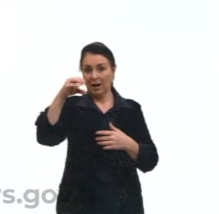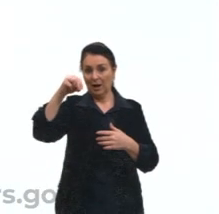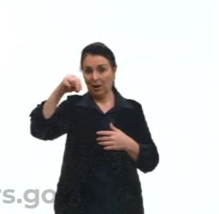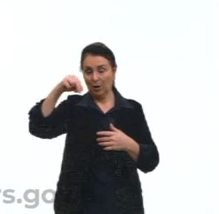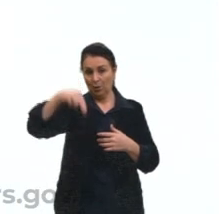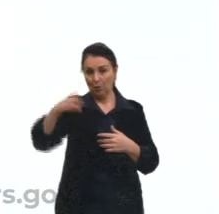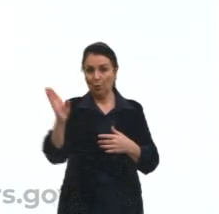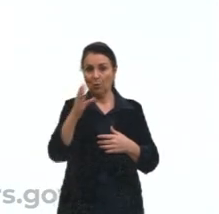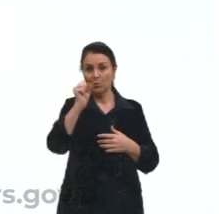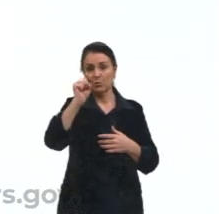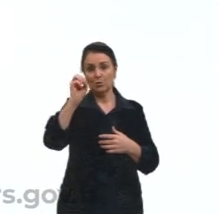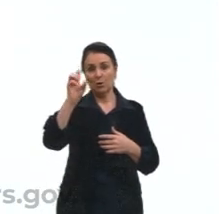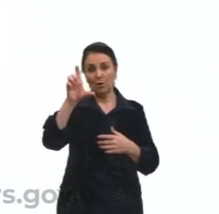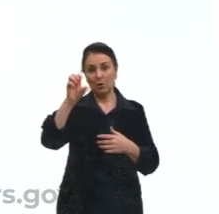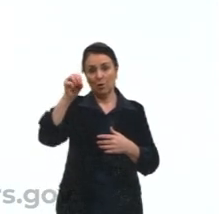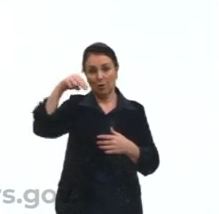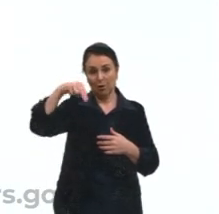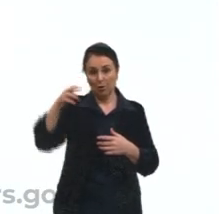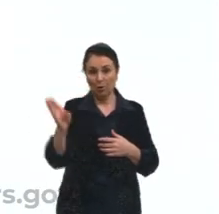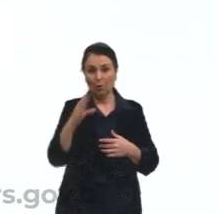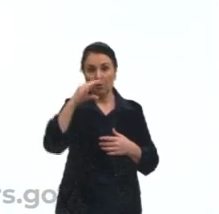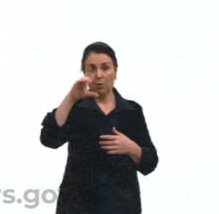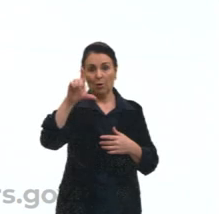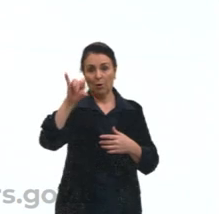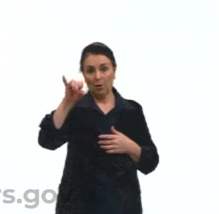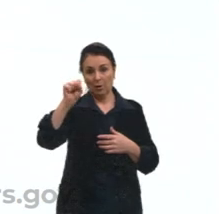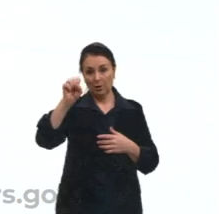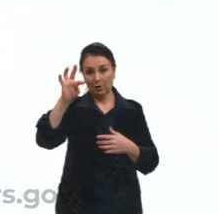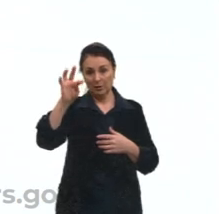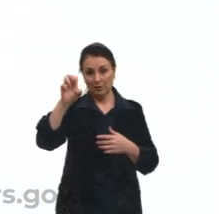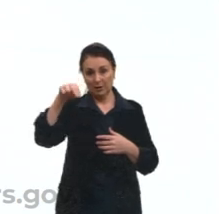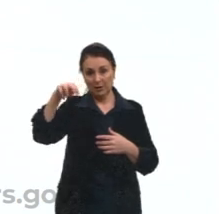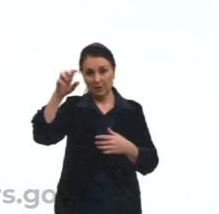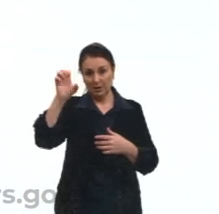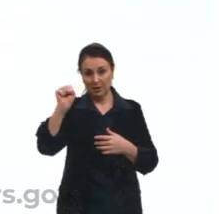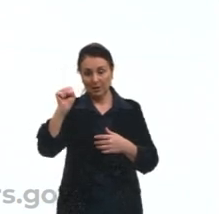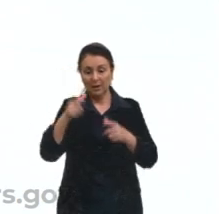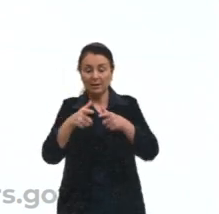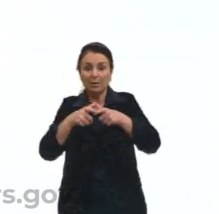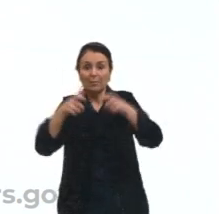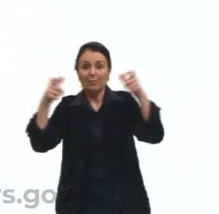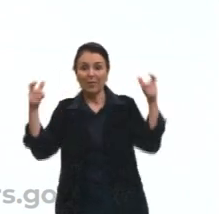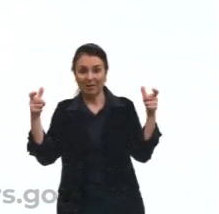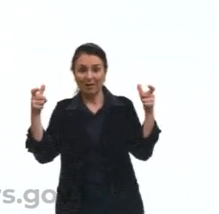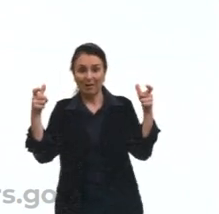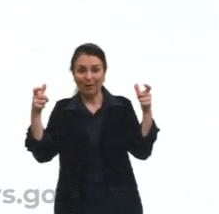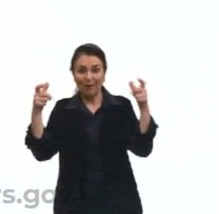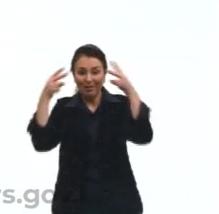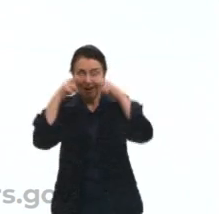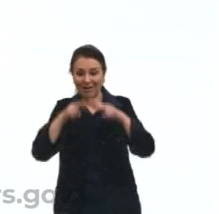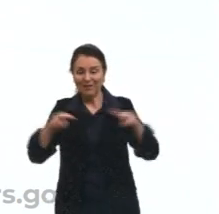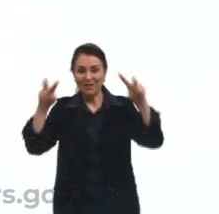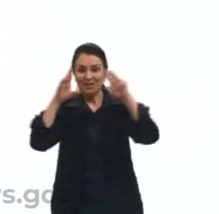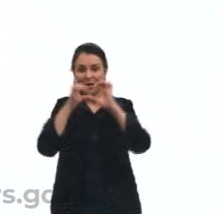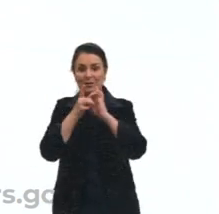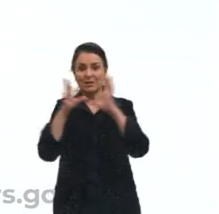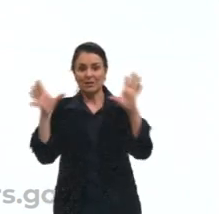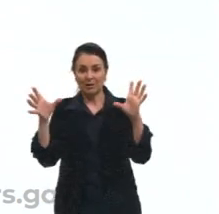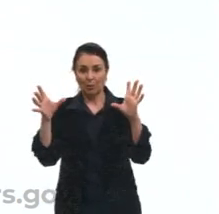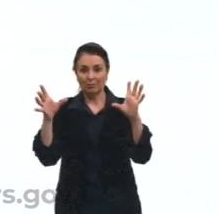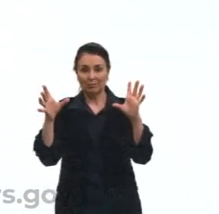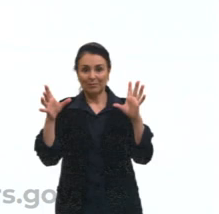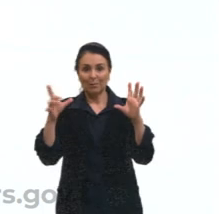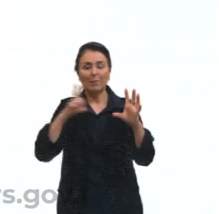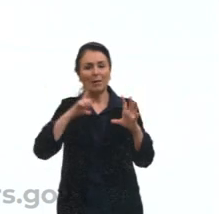clístenes foram importantes para ampliar essa noção e cidadania na Grécia antiga garantir um pouquinho mais em